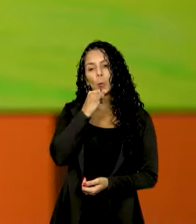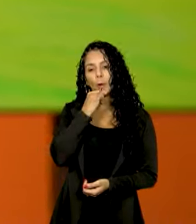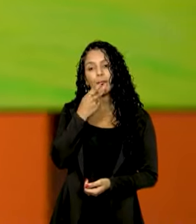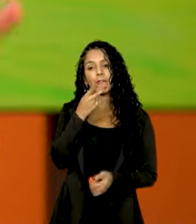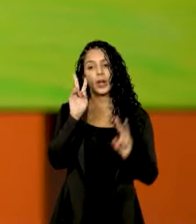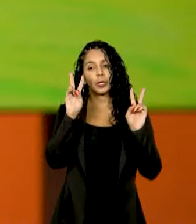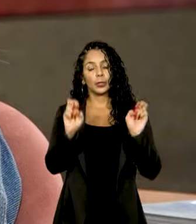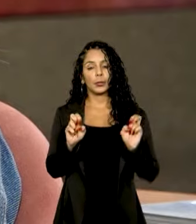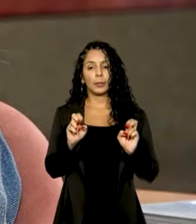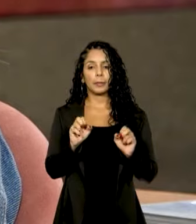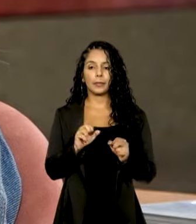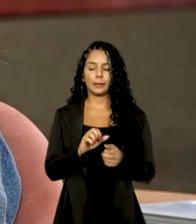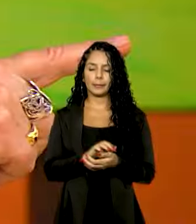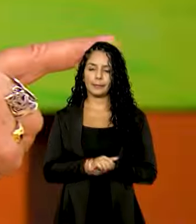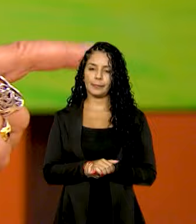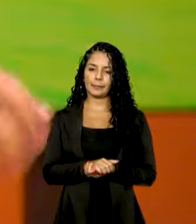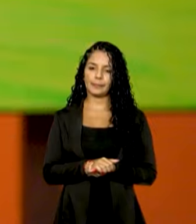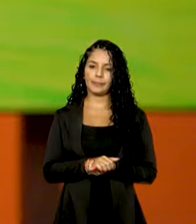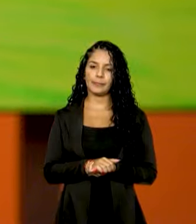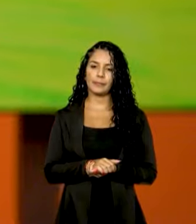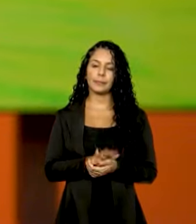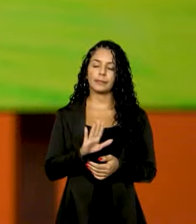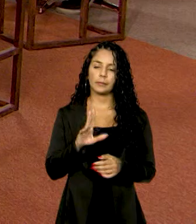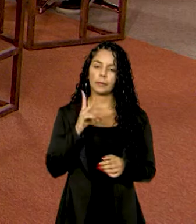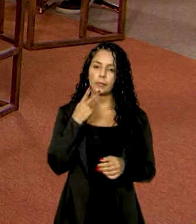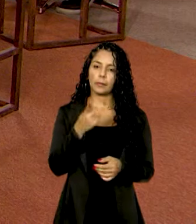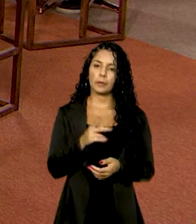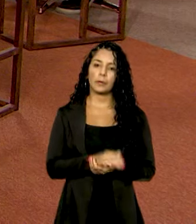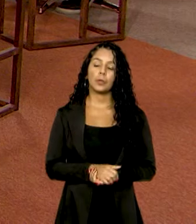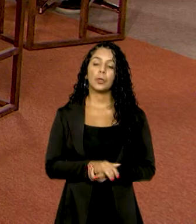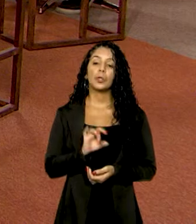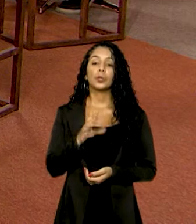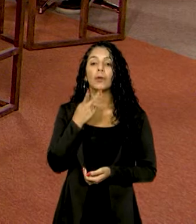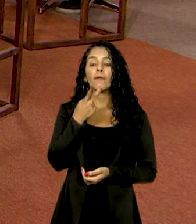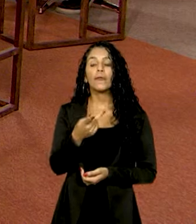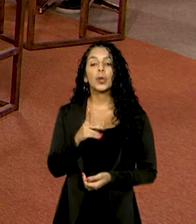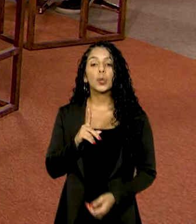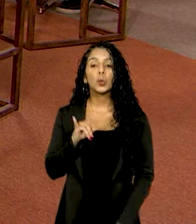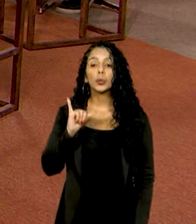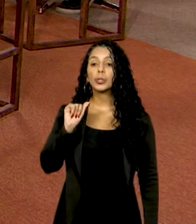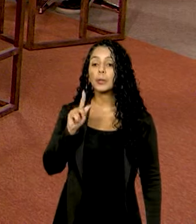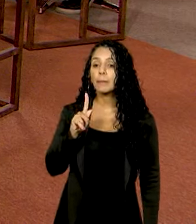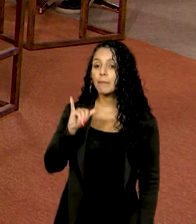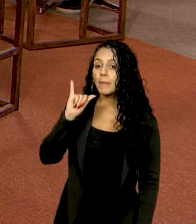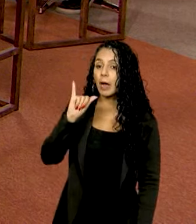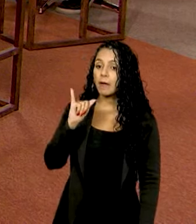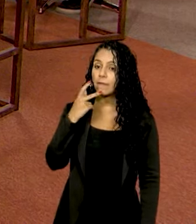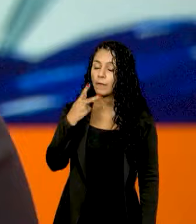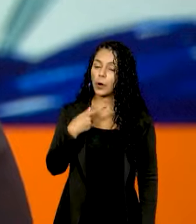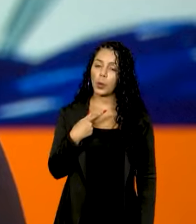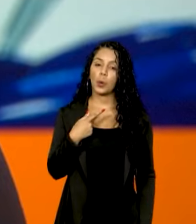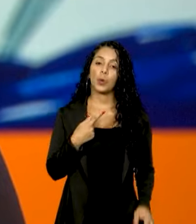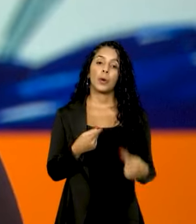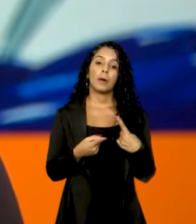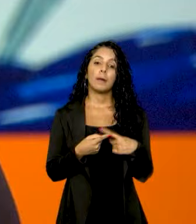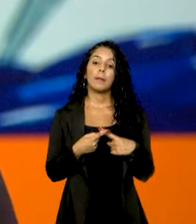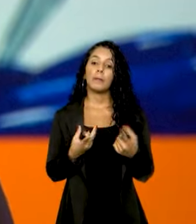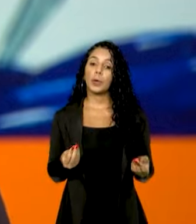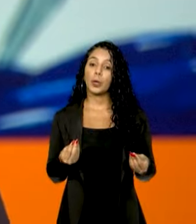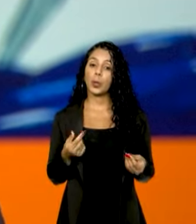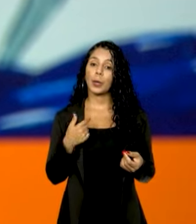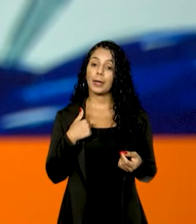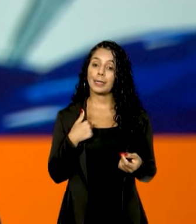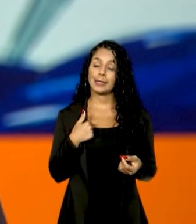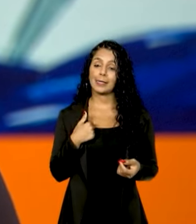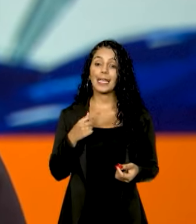do leitor... Peraí, já fala, depois eu te dou um exemplo. Só ia comentar que outro dia um pai comentou comigo que... Não, porque eu... Botei